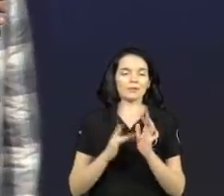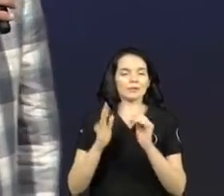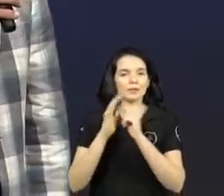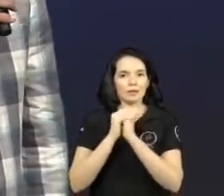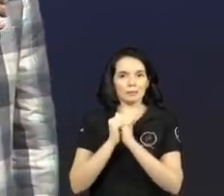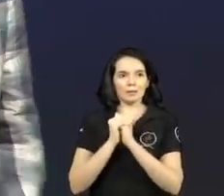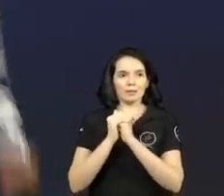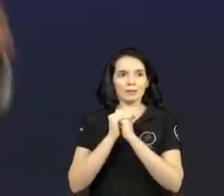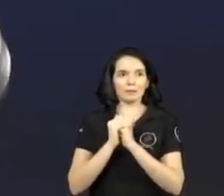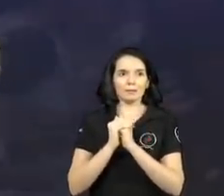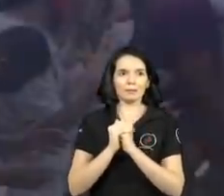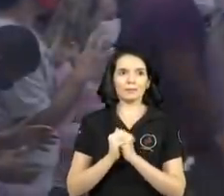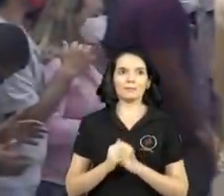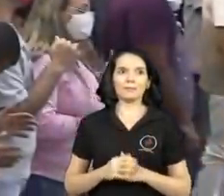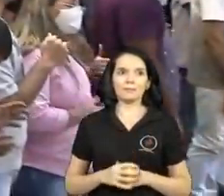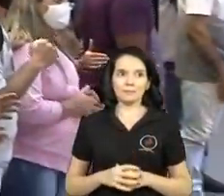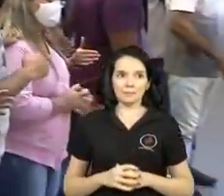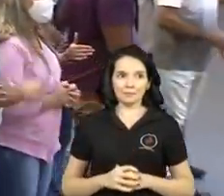e amém.